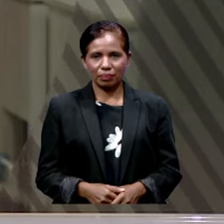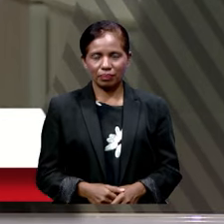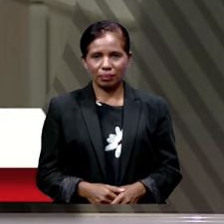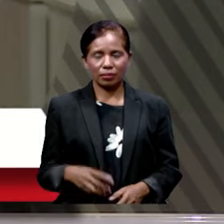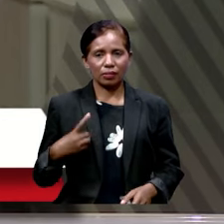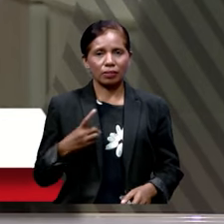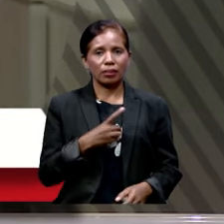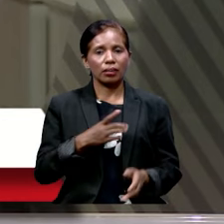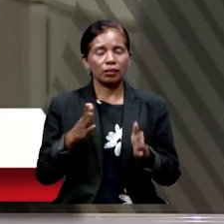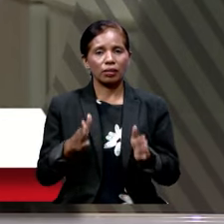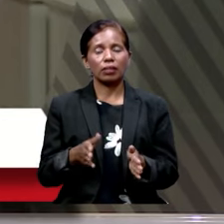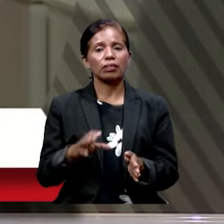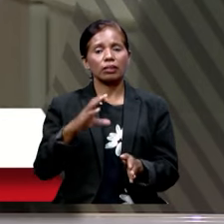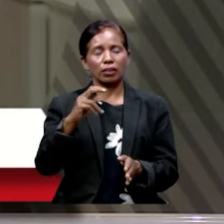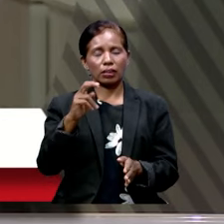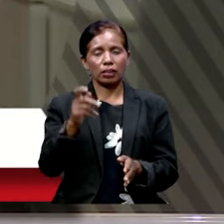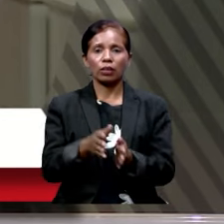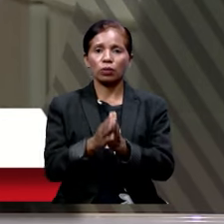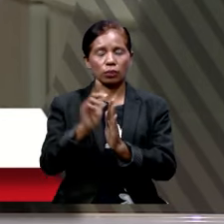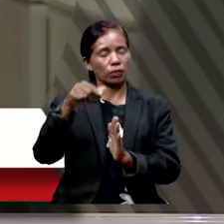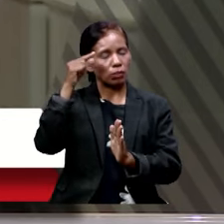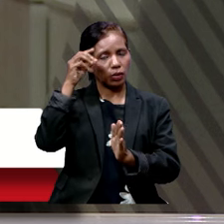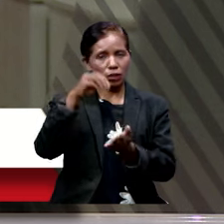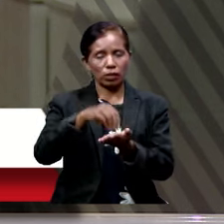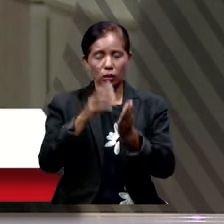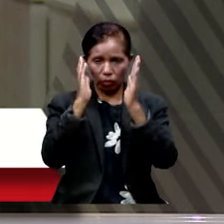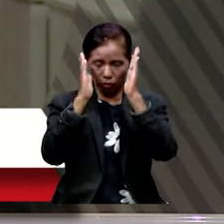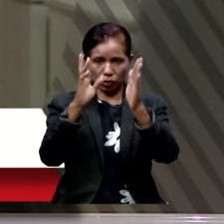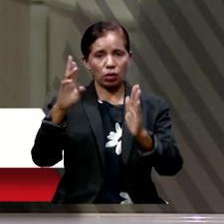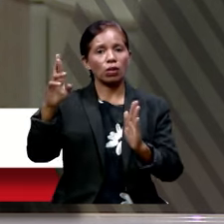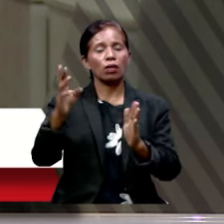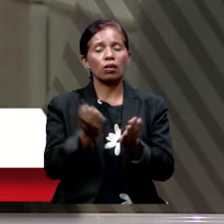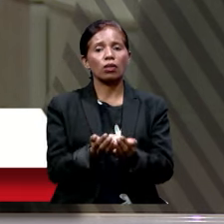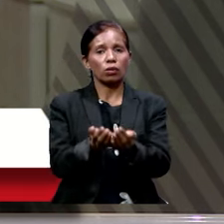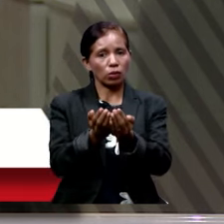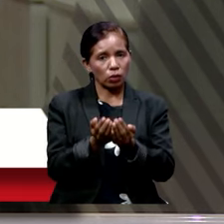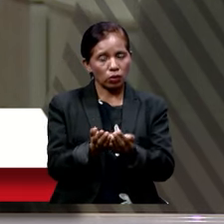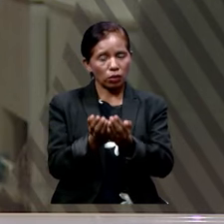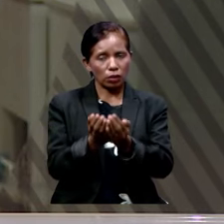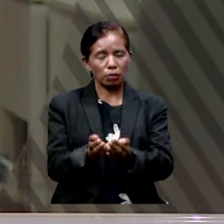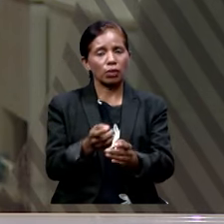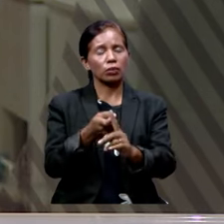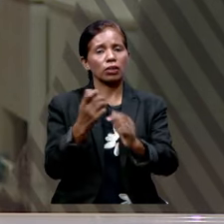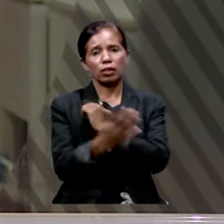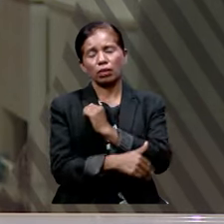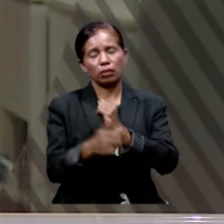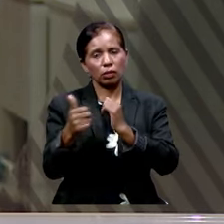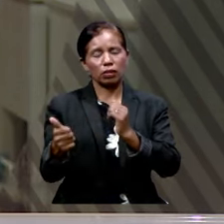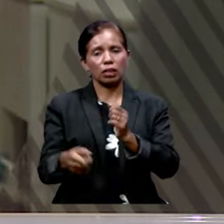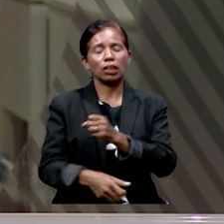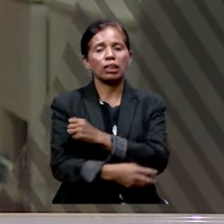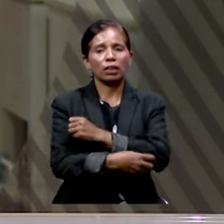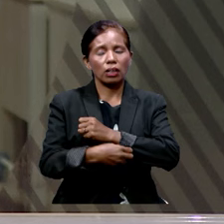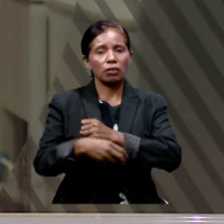Deputada CNRT Russo Governo atutau atenção, barro estrangeiro nebe desconfia halo pesca ilegal e ha